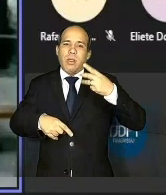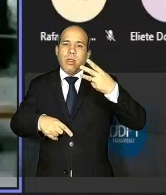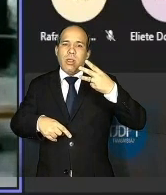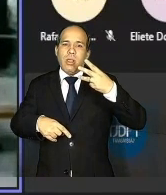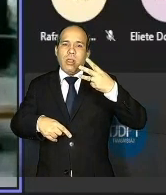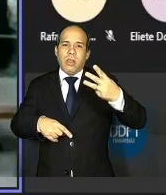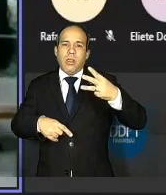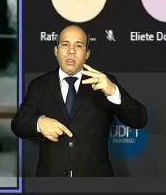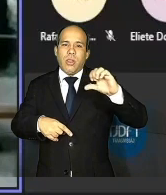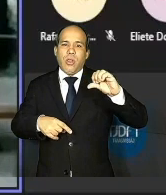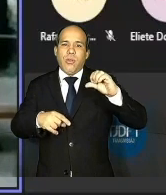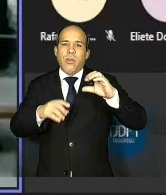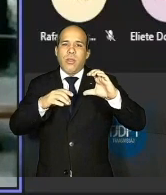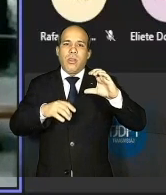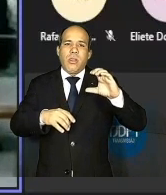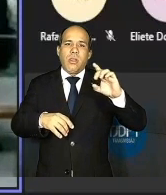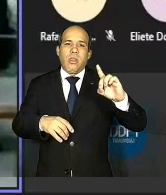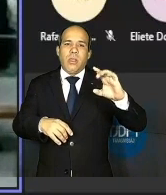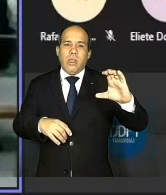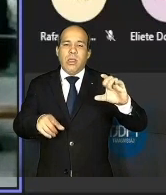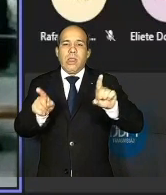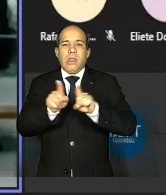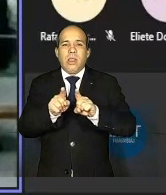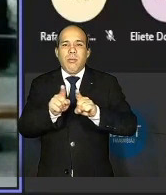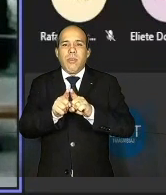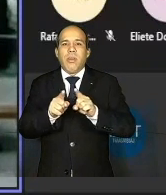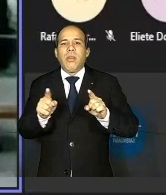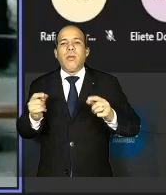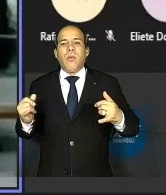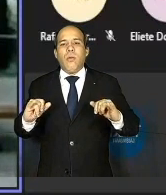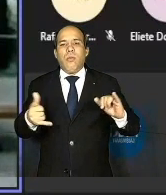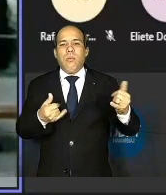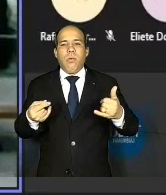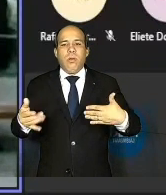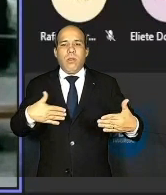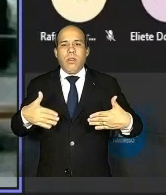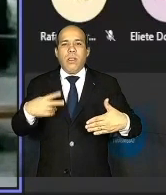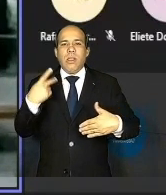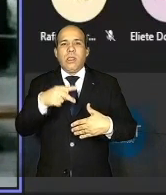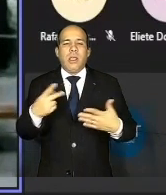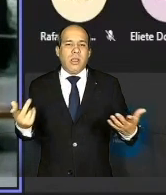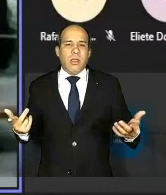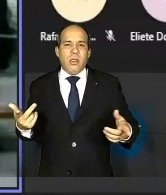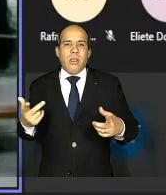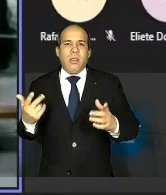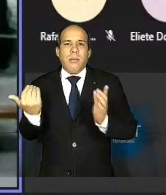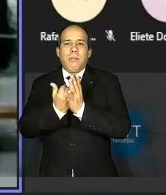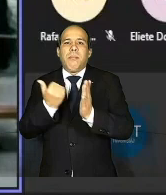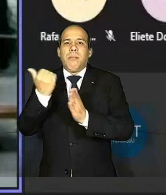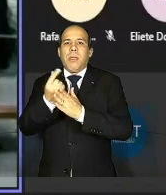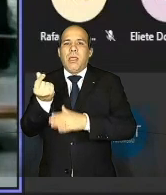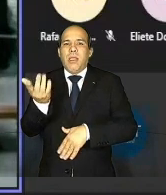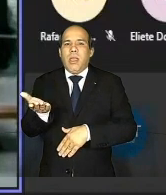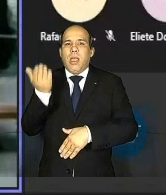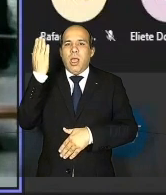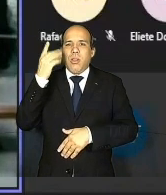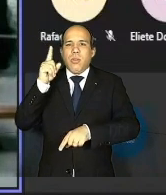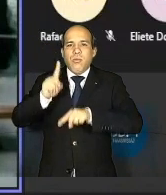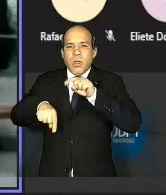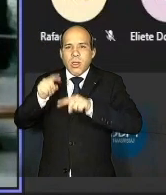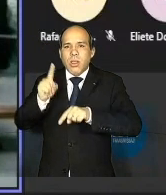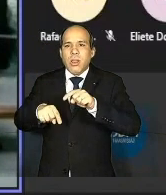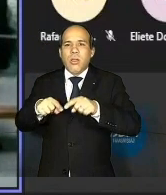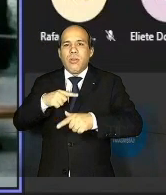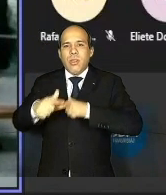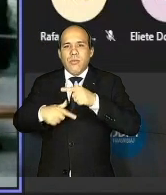artigo 39 do CDC, pela exigência de vantagem manifestamente excessiva dos consumidores, o inciso 5º, elevação